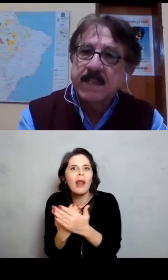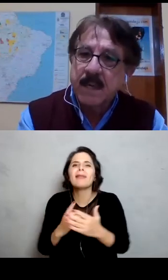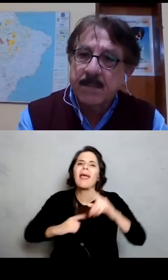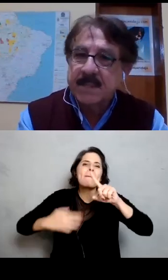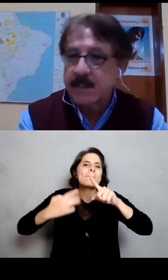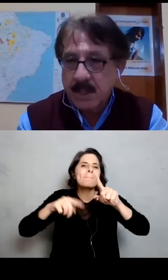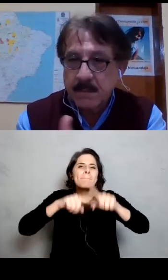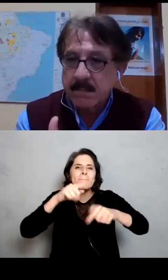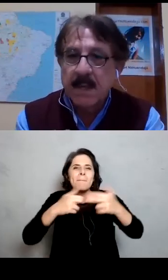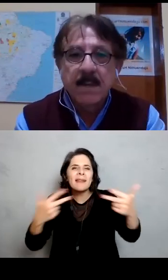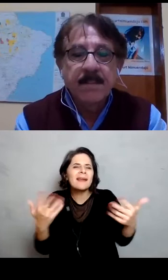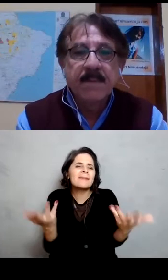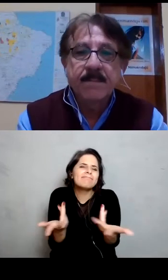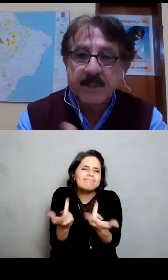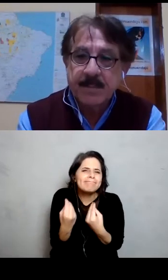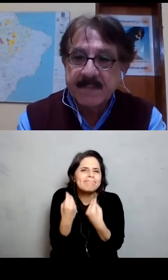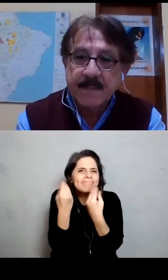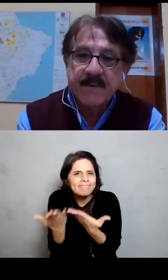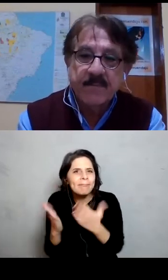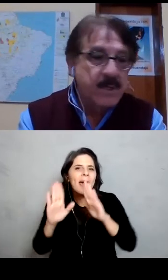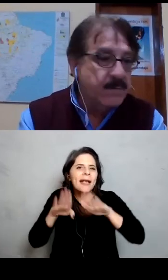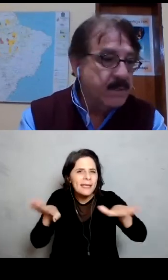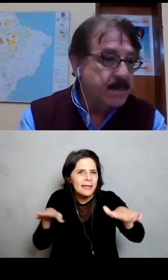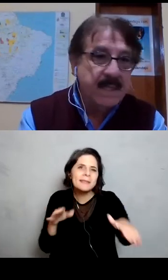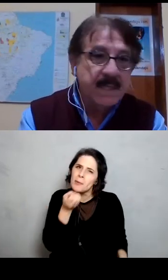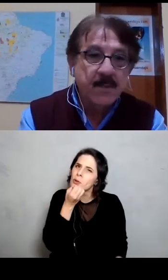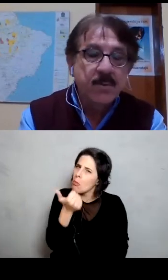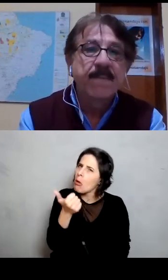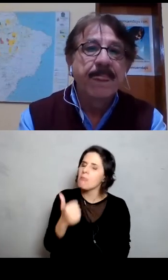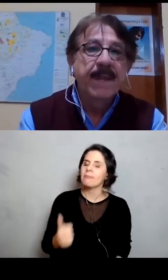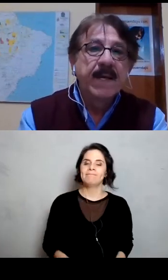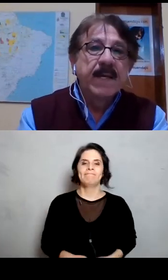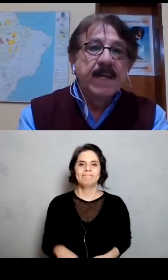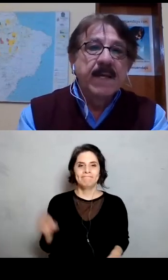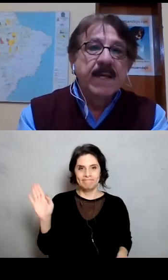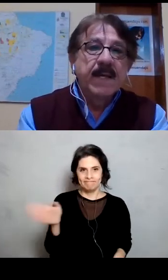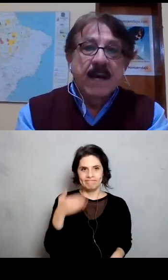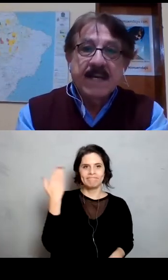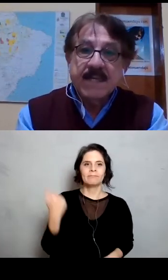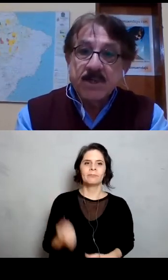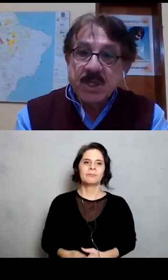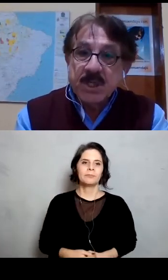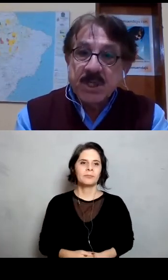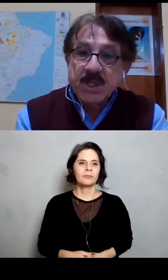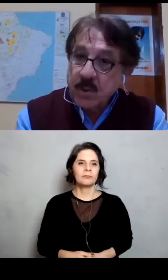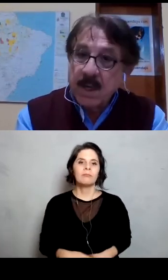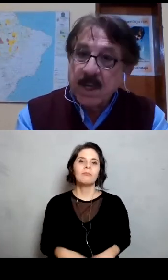muita informação antropológica, o Benedito Prezia. Sites de informação confiável, anoto vários